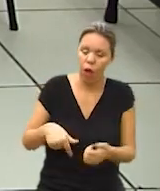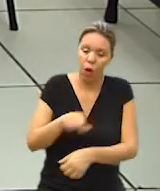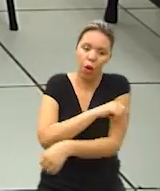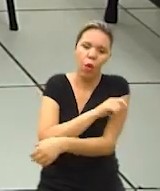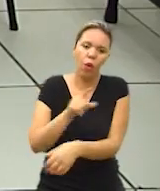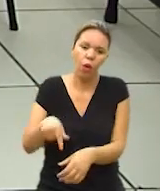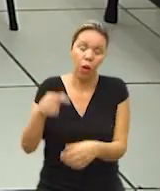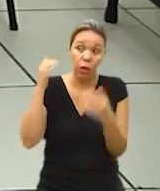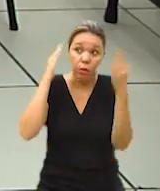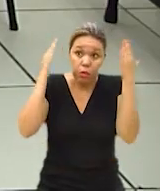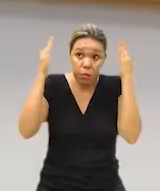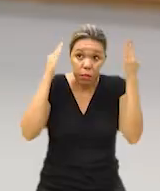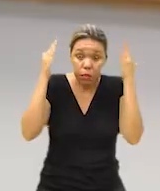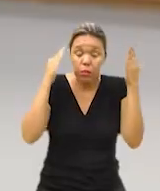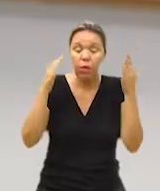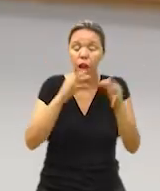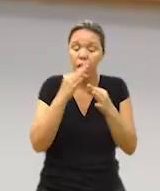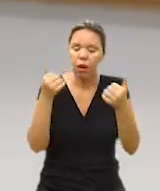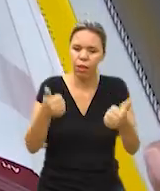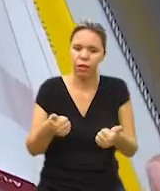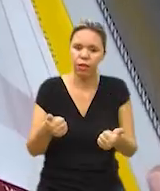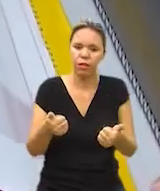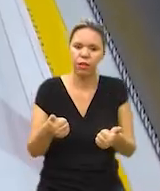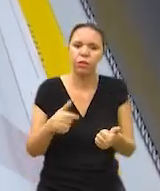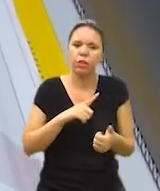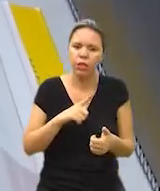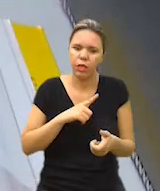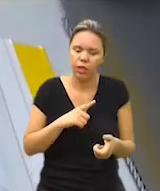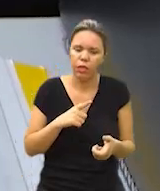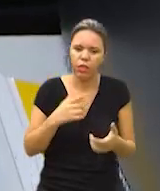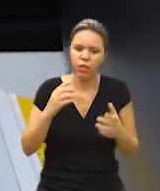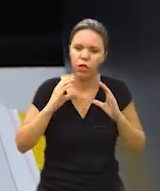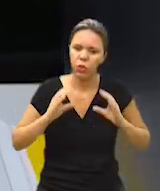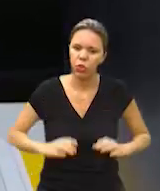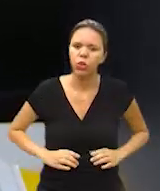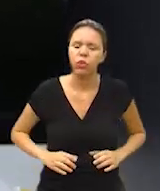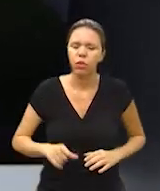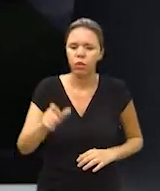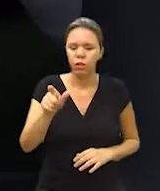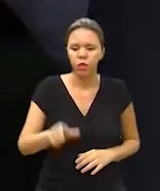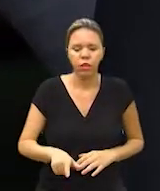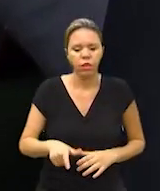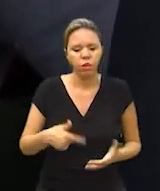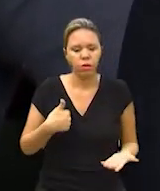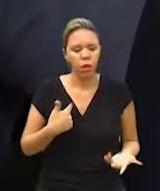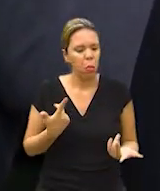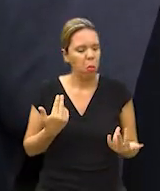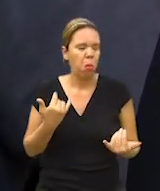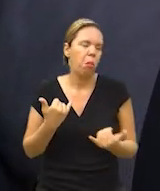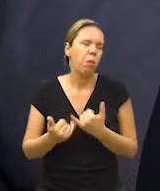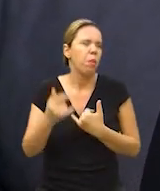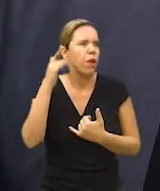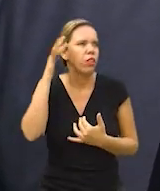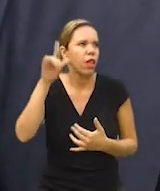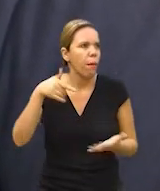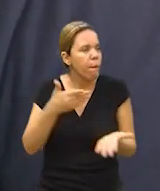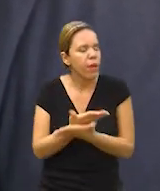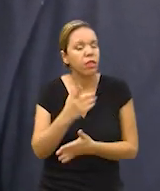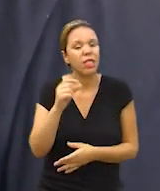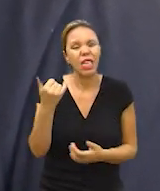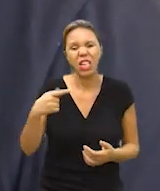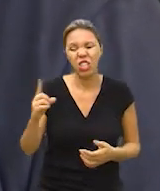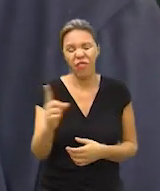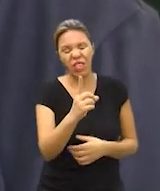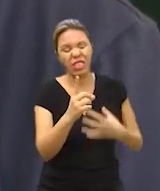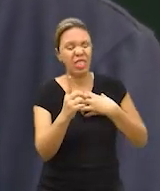bem psicologicamente, eu sempre falo que ele tem que ter uma postura de candidato aprovado na prova. Porque se ele vai